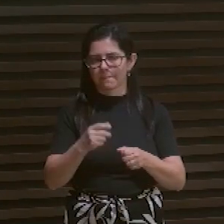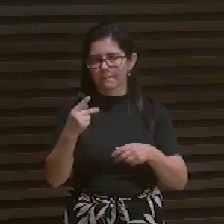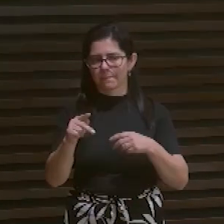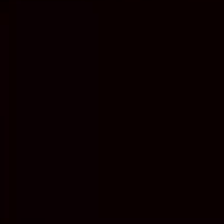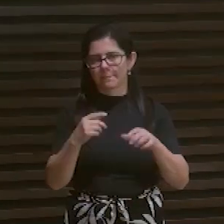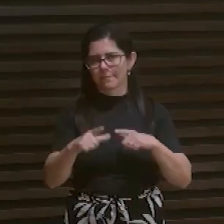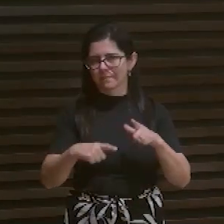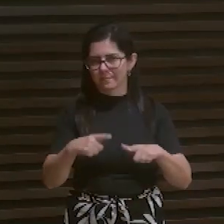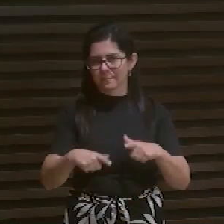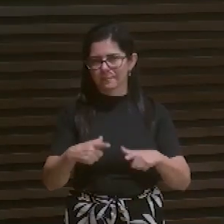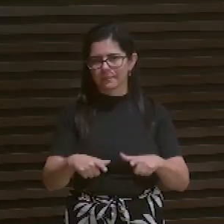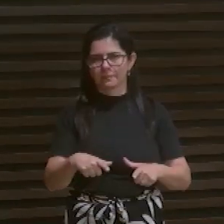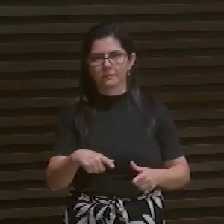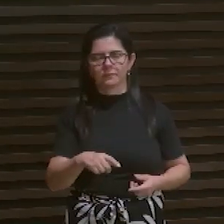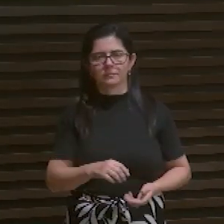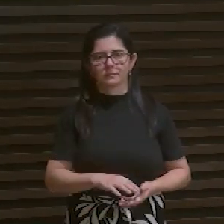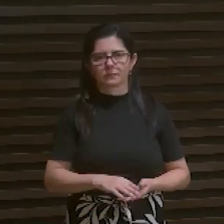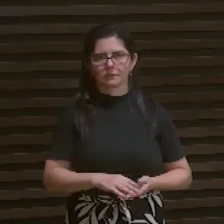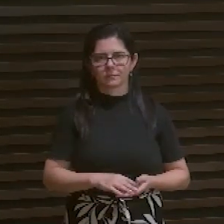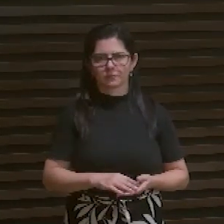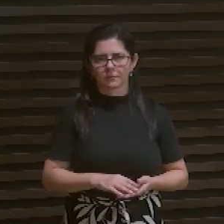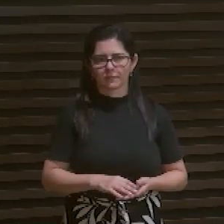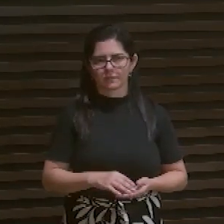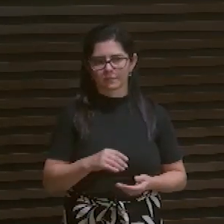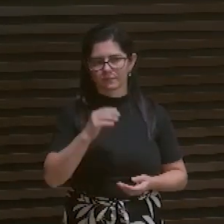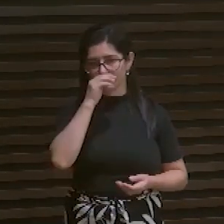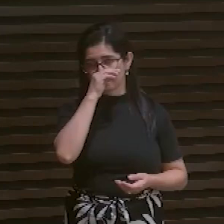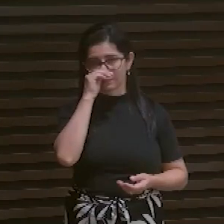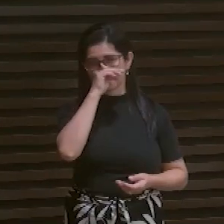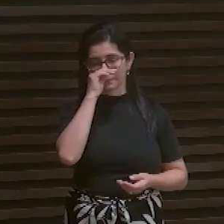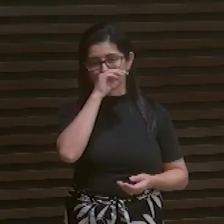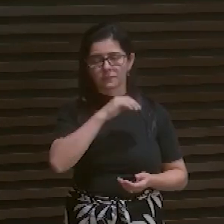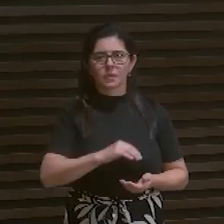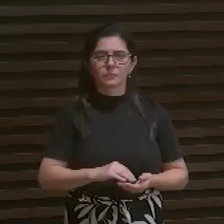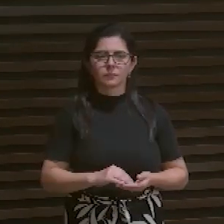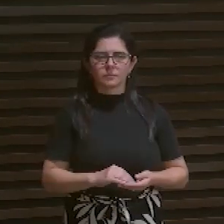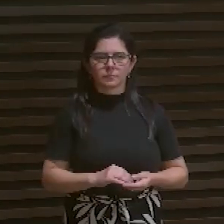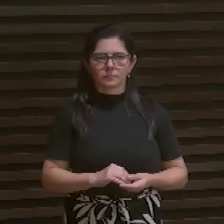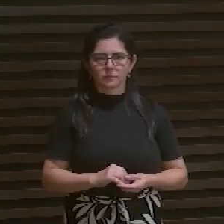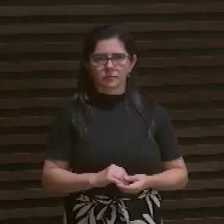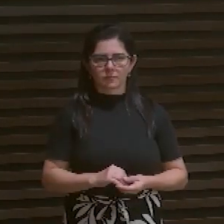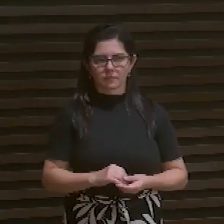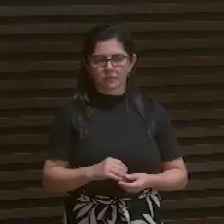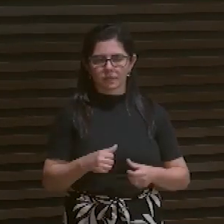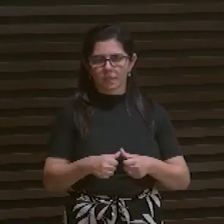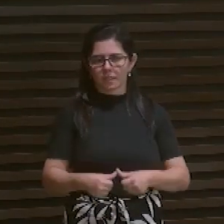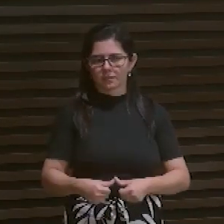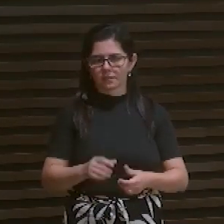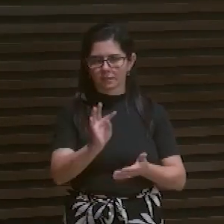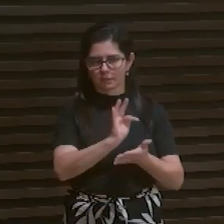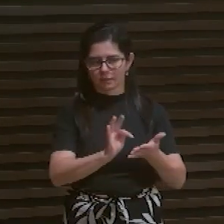texto está logo em seguida do texto que a gente leu antes, que ele fala que ele designou alguns para apóstolos, para